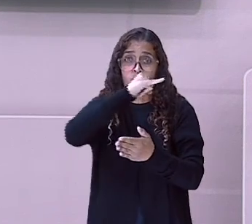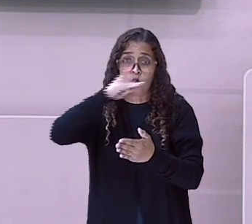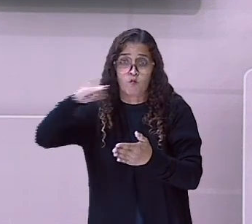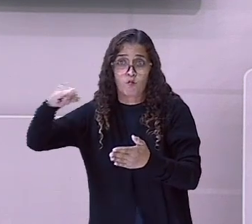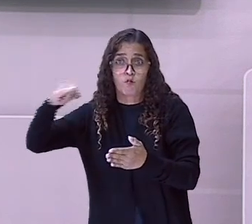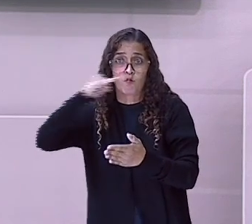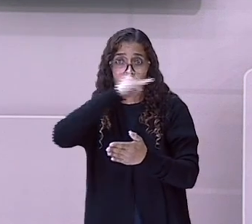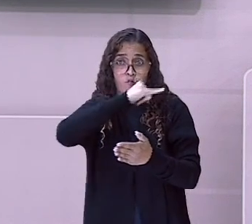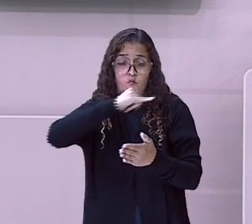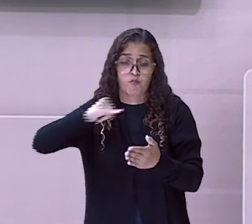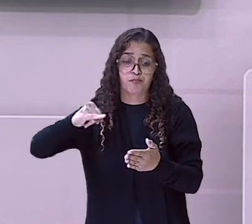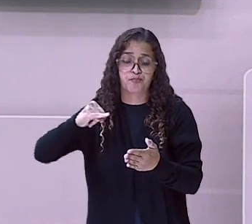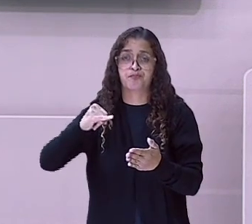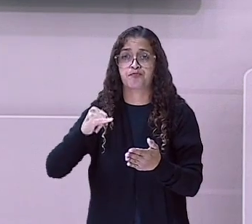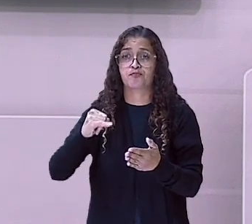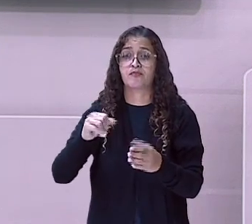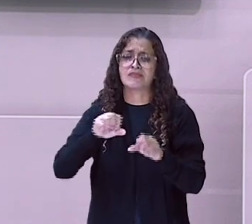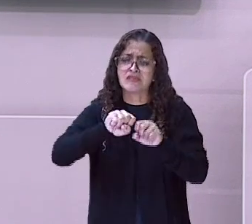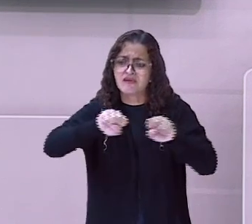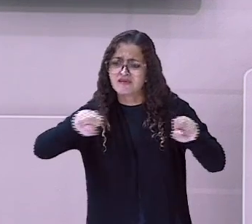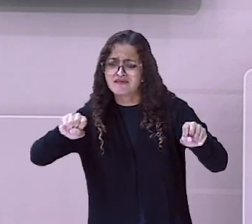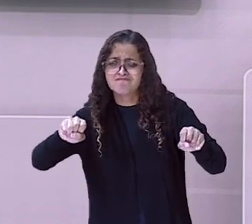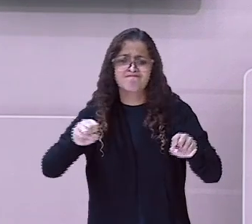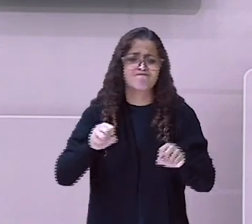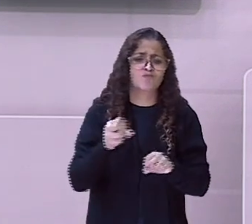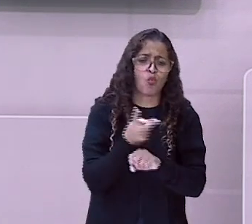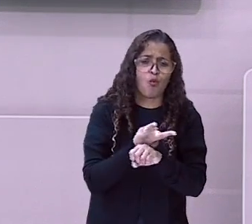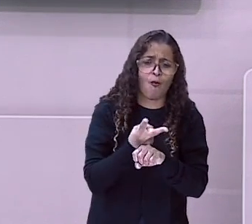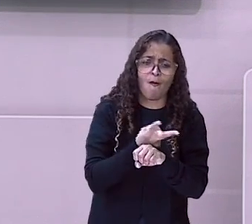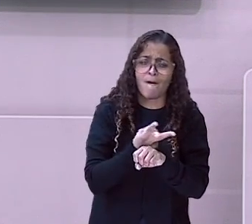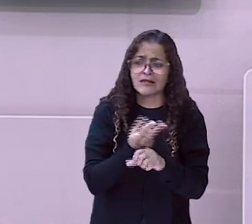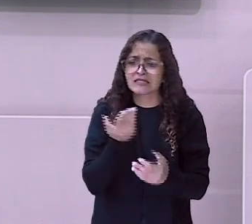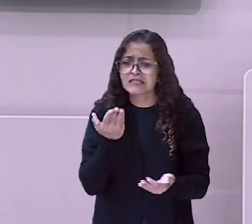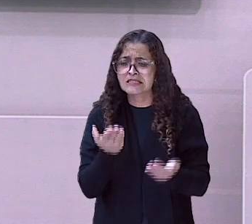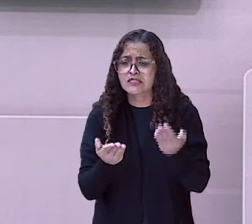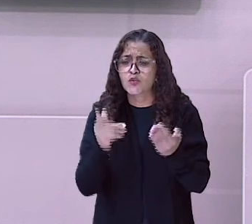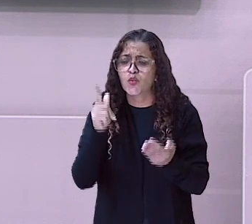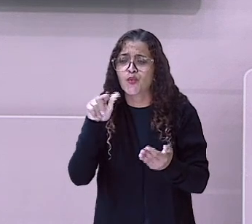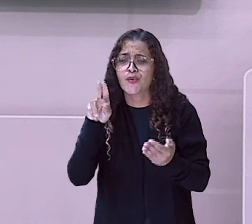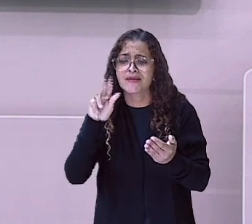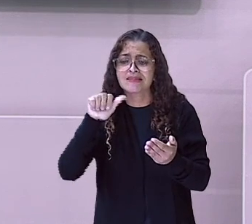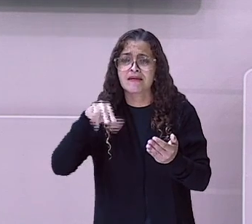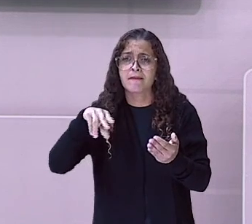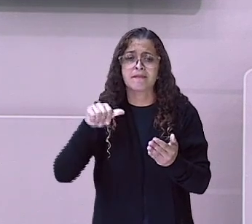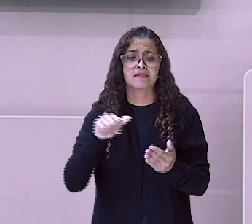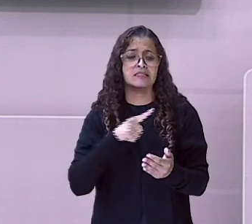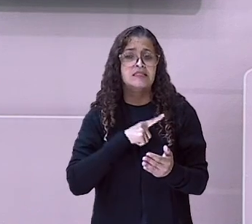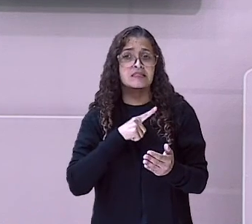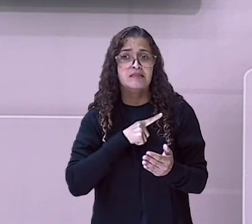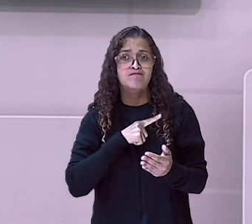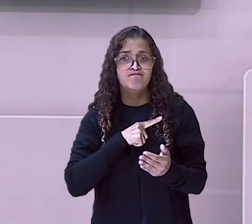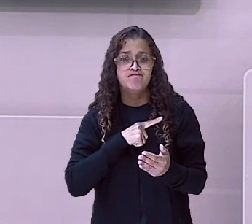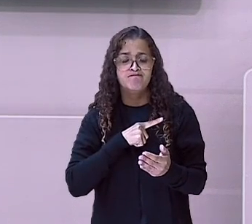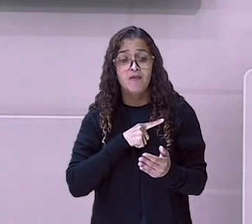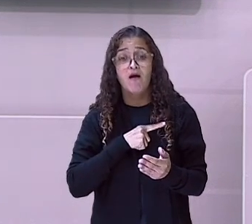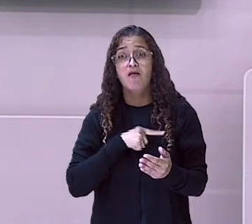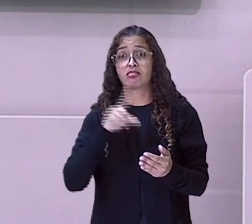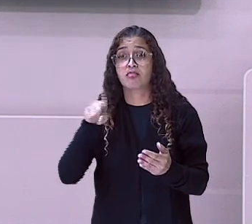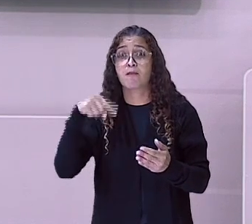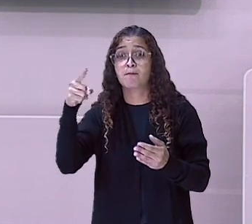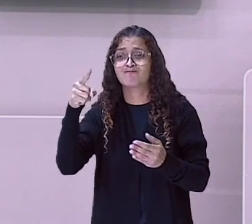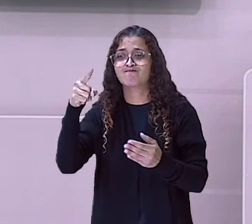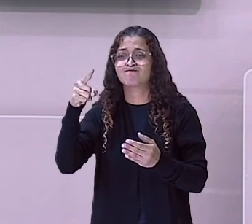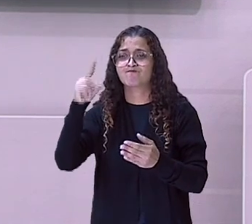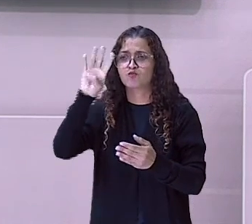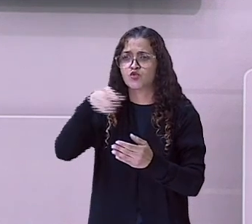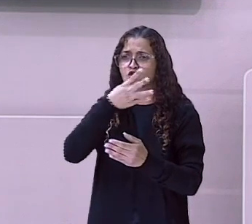aqui para a sua legenda e colocamos uma linha para o seu título.